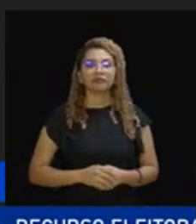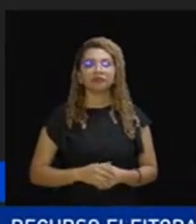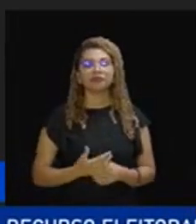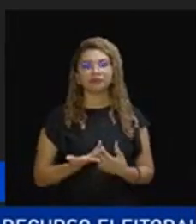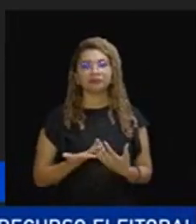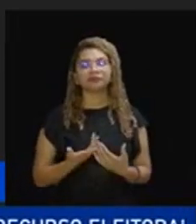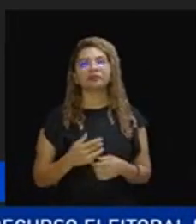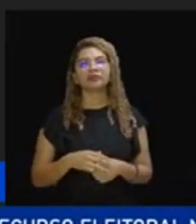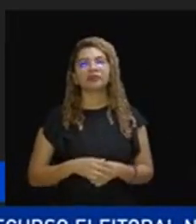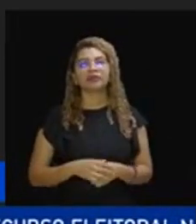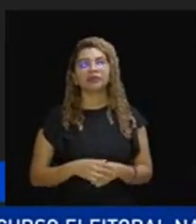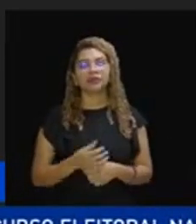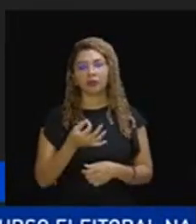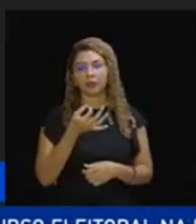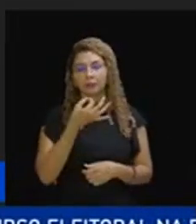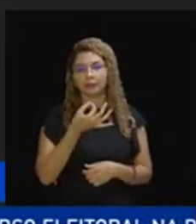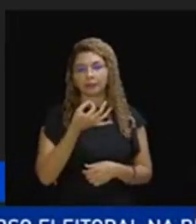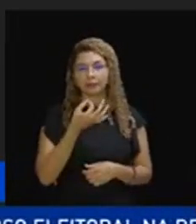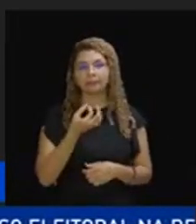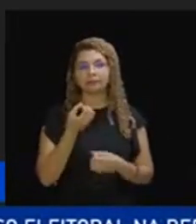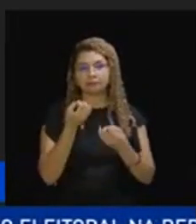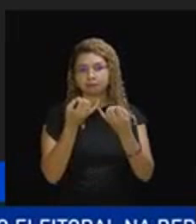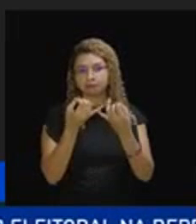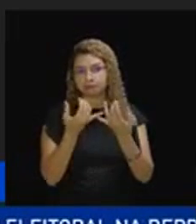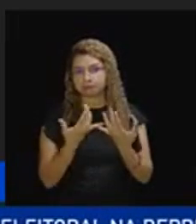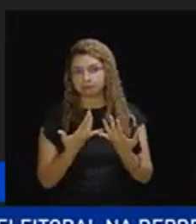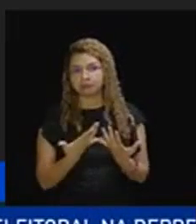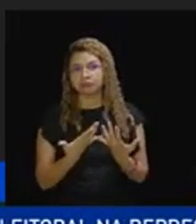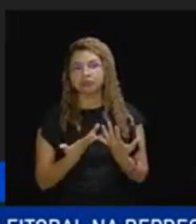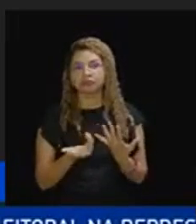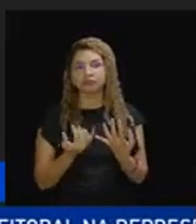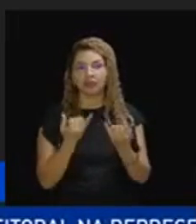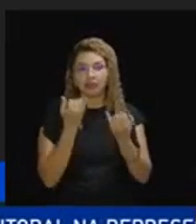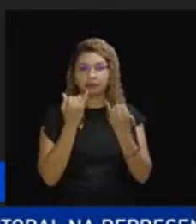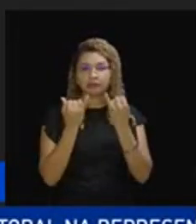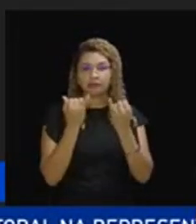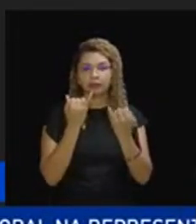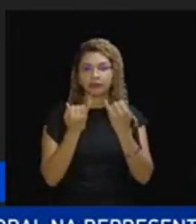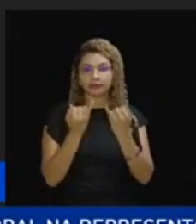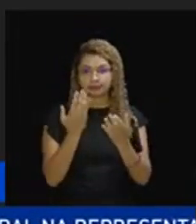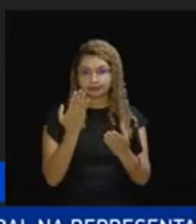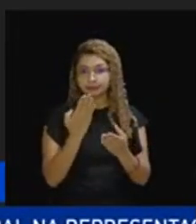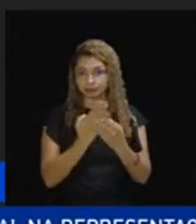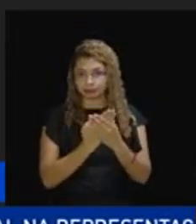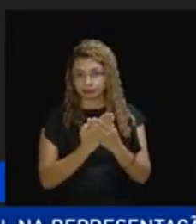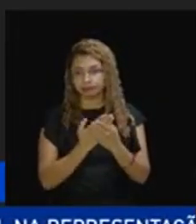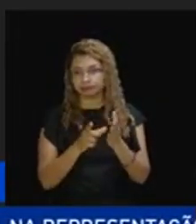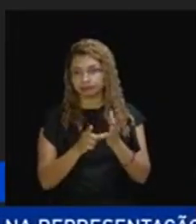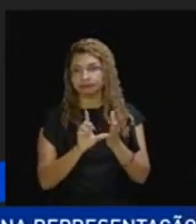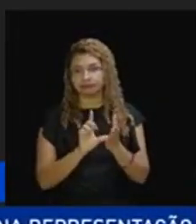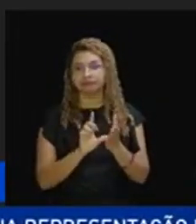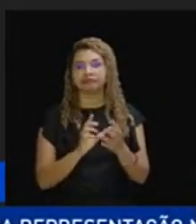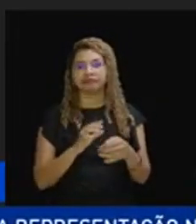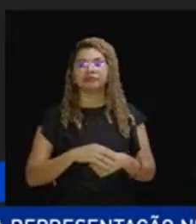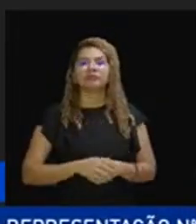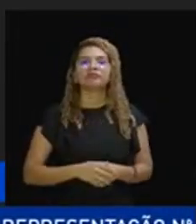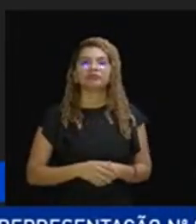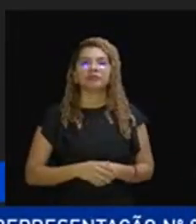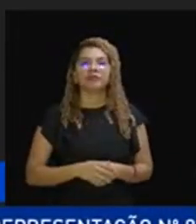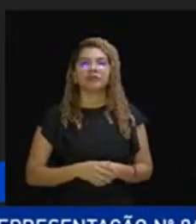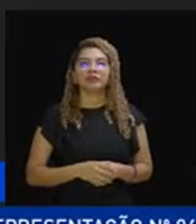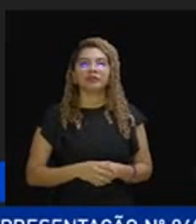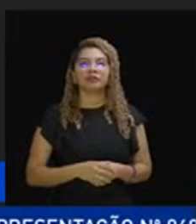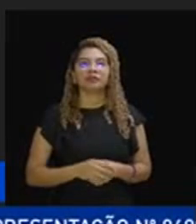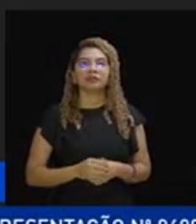gostaria de escuros, ressaltar presos para algumas trás. Usa leve maquiagem, usa óculos informações de armação sobre o escura e caso. traz toga preta. É que a